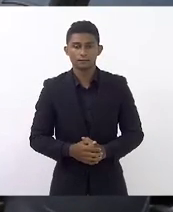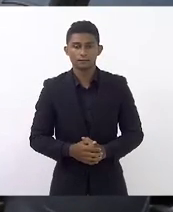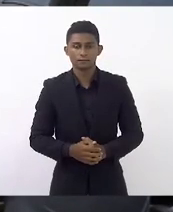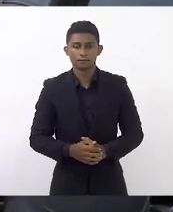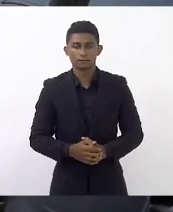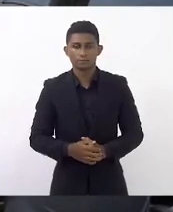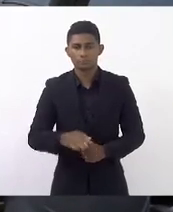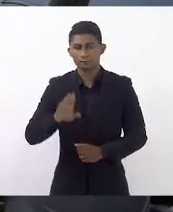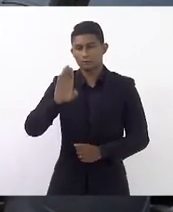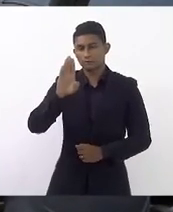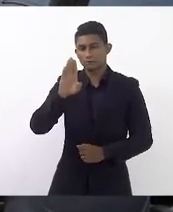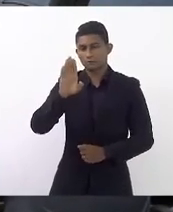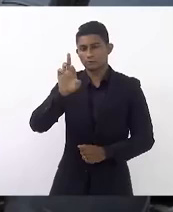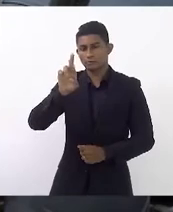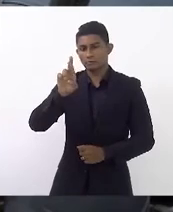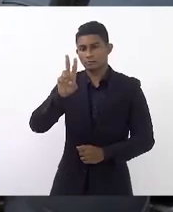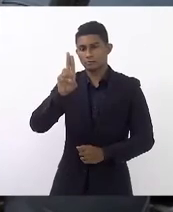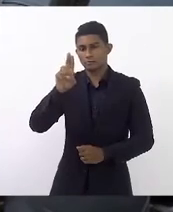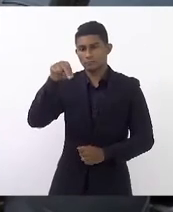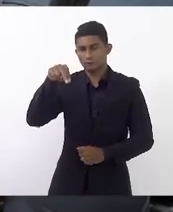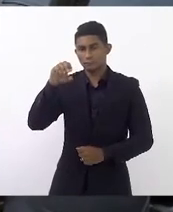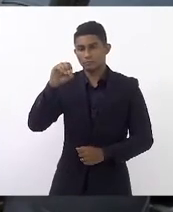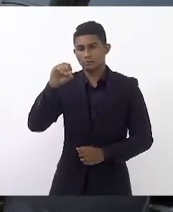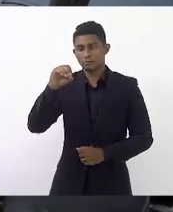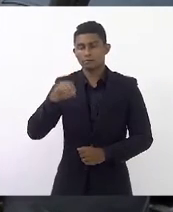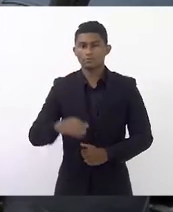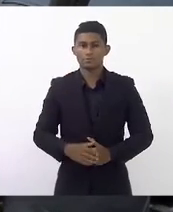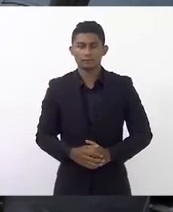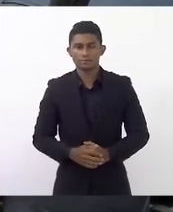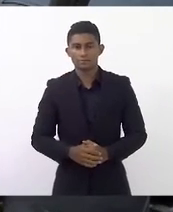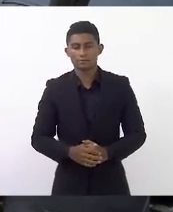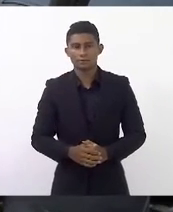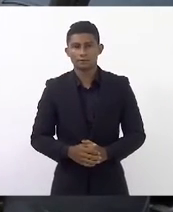Deputado Bruno Dauaire.